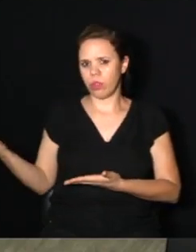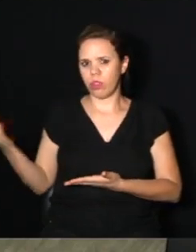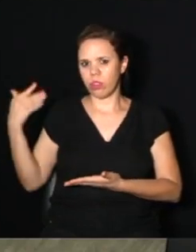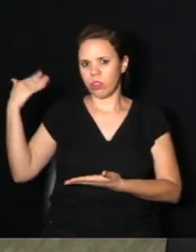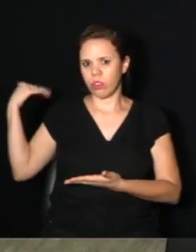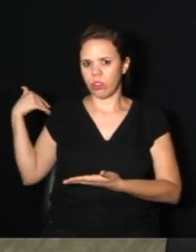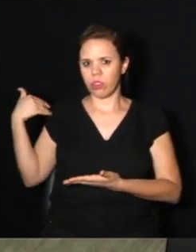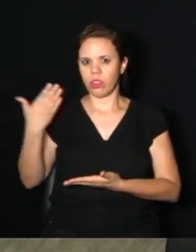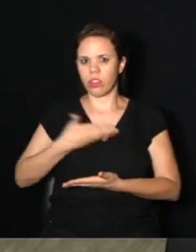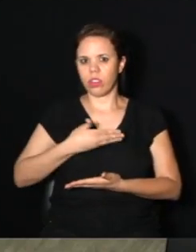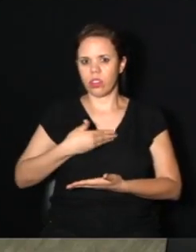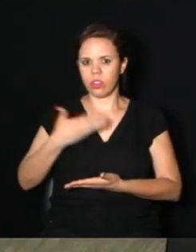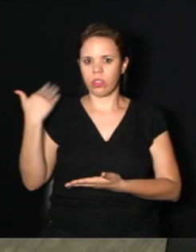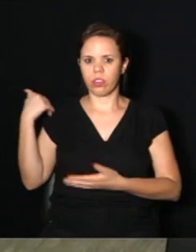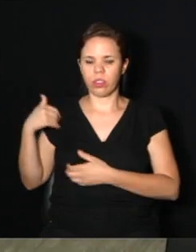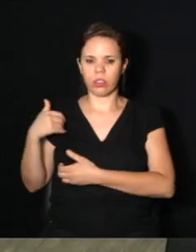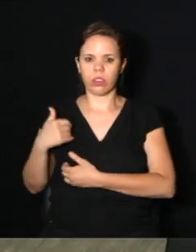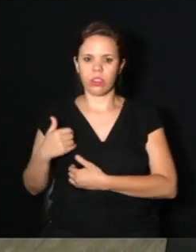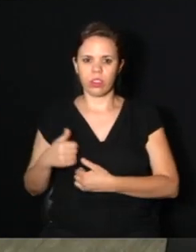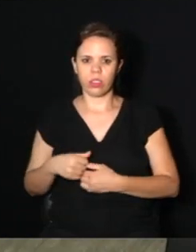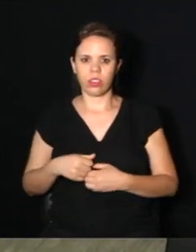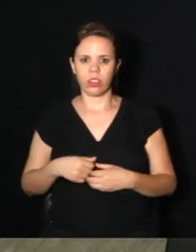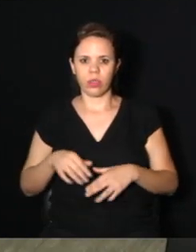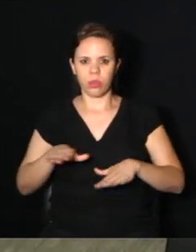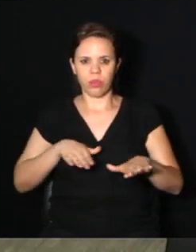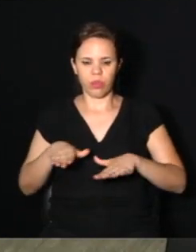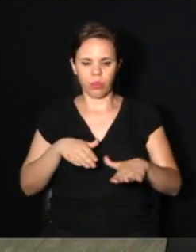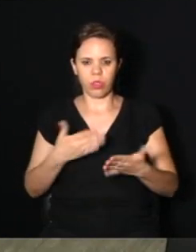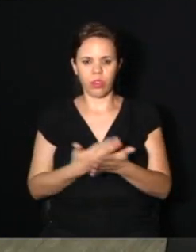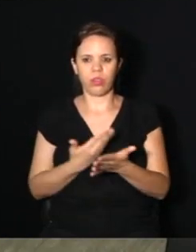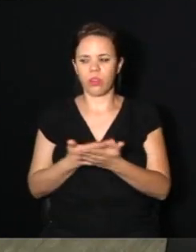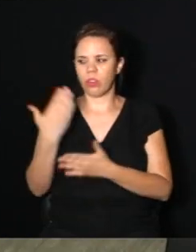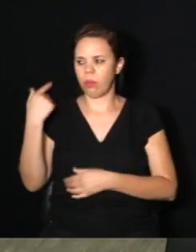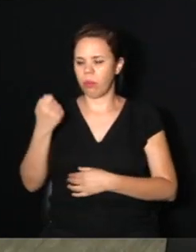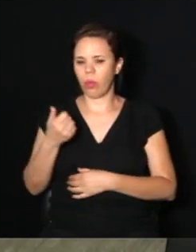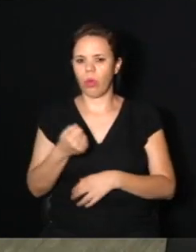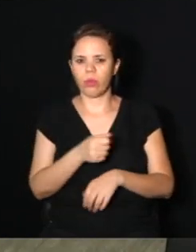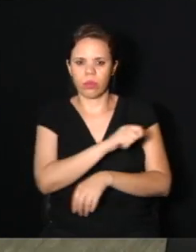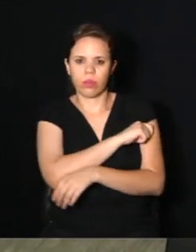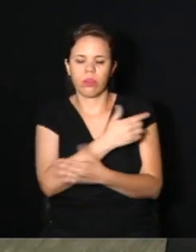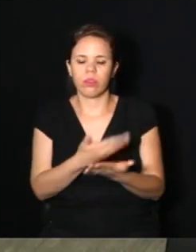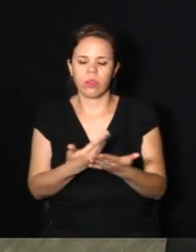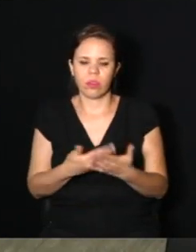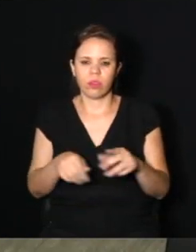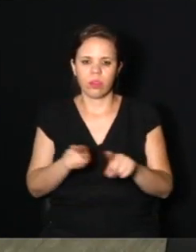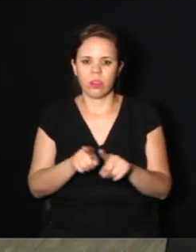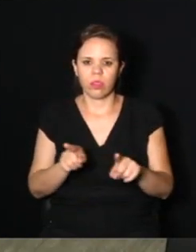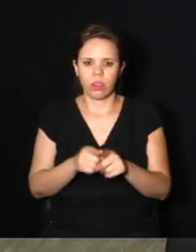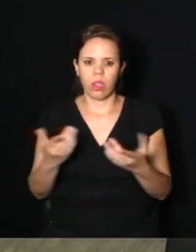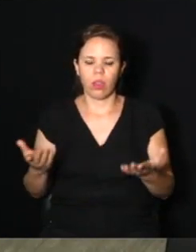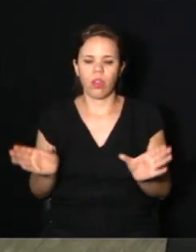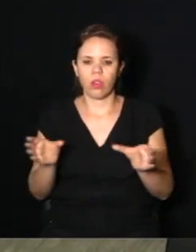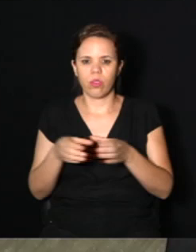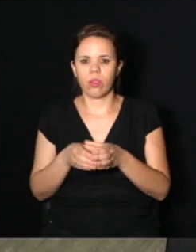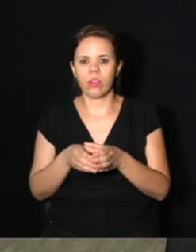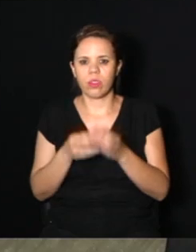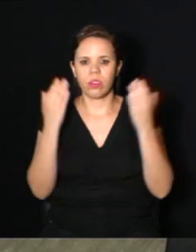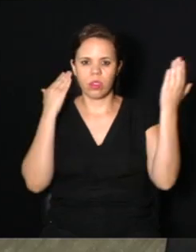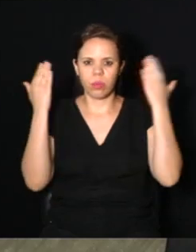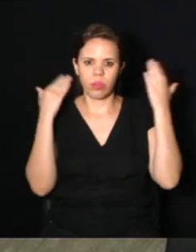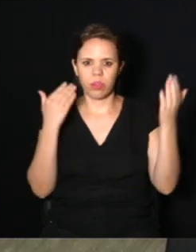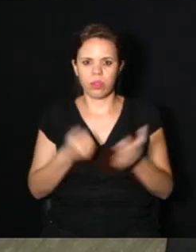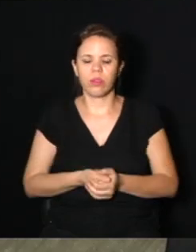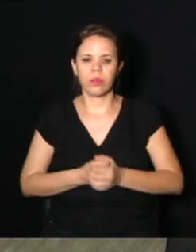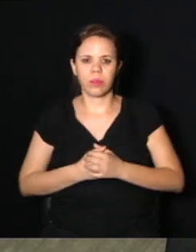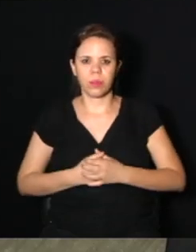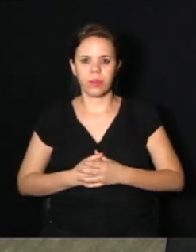antigo colega de movimento estudantil, já faz alguns anos, e agora do Conselho Regional de Psicologia, o Pedroso, que